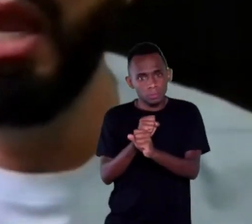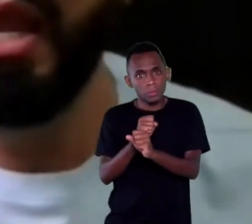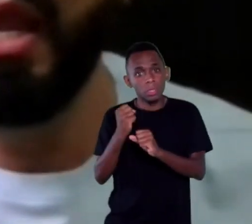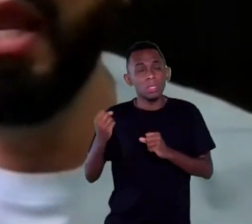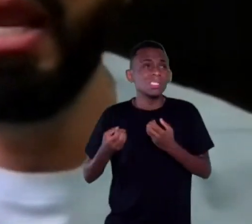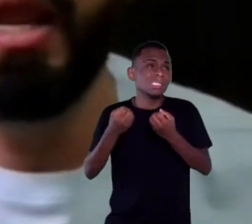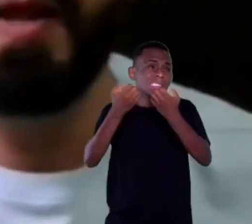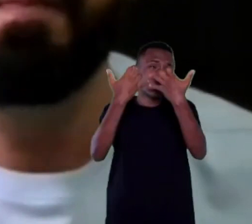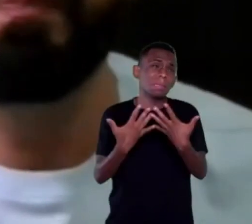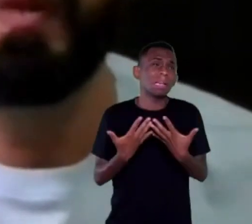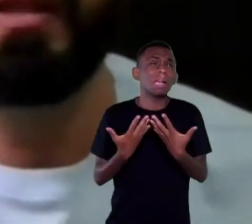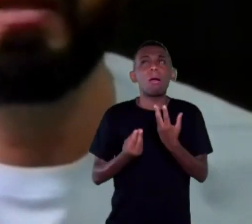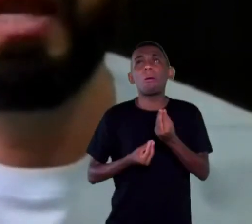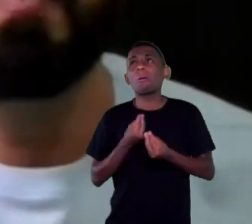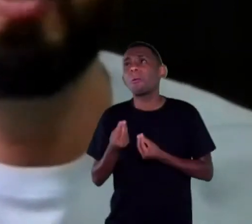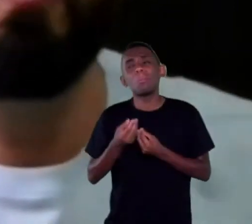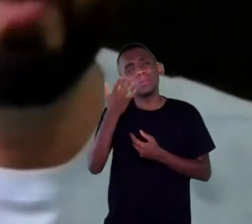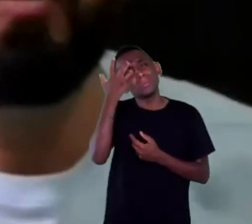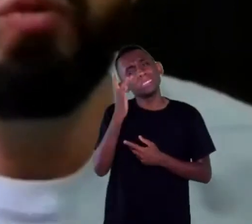foi